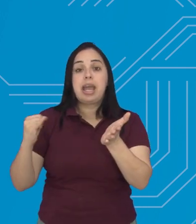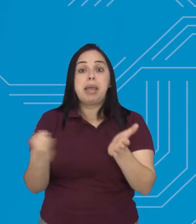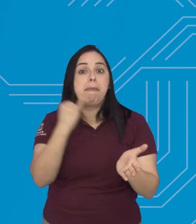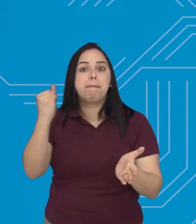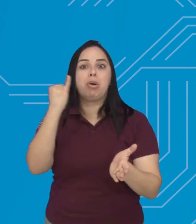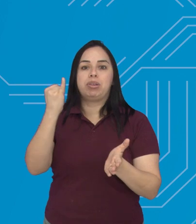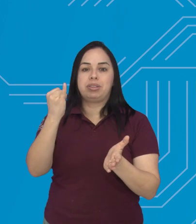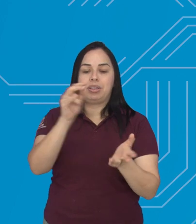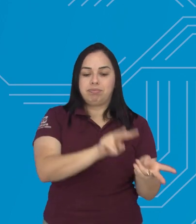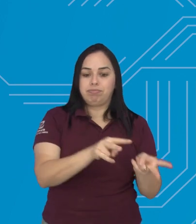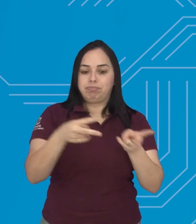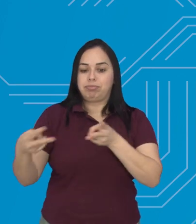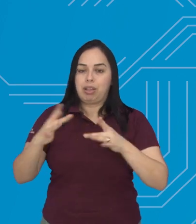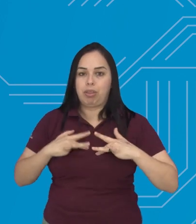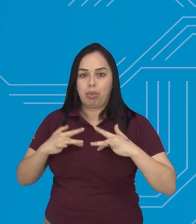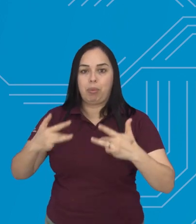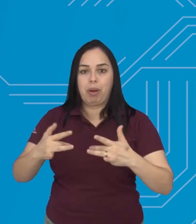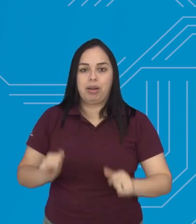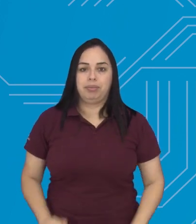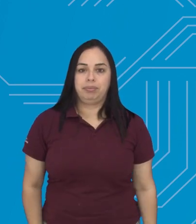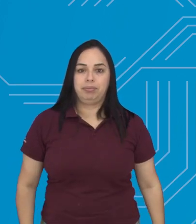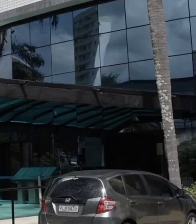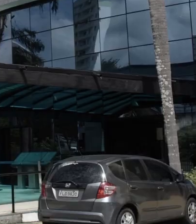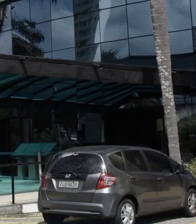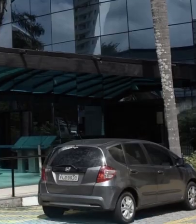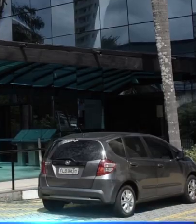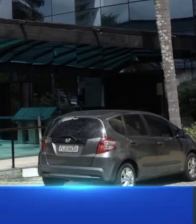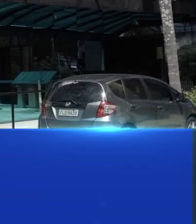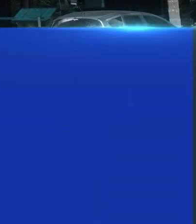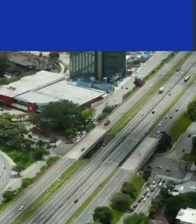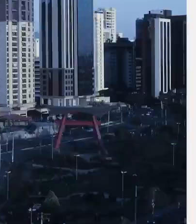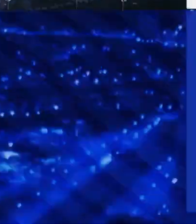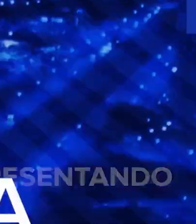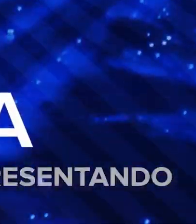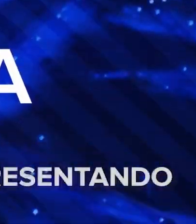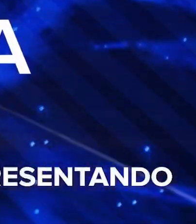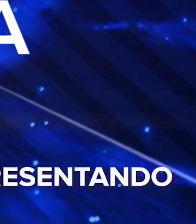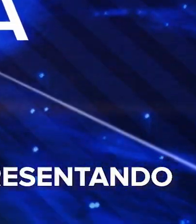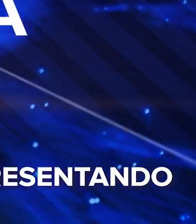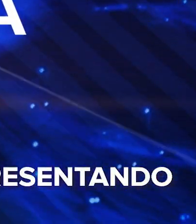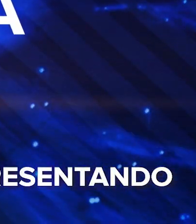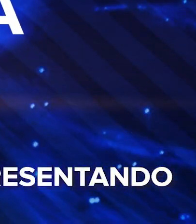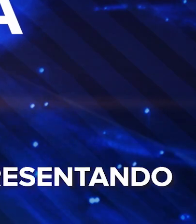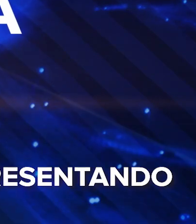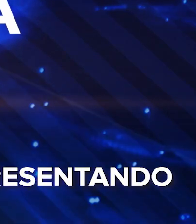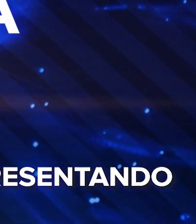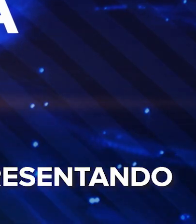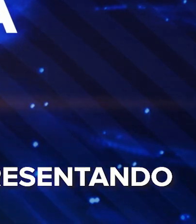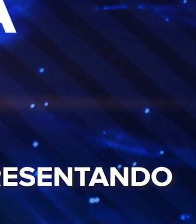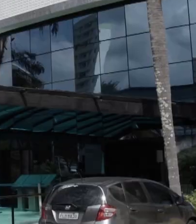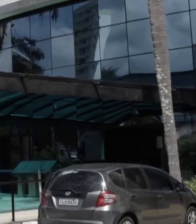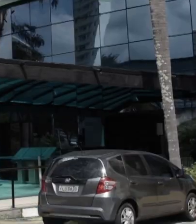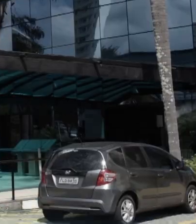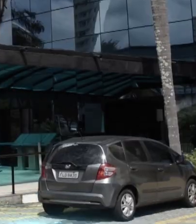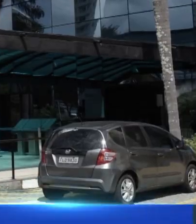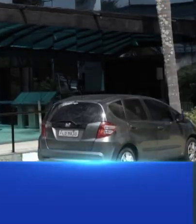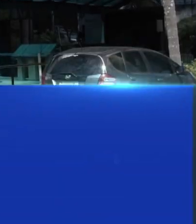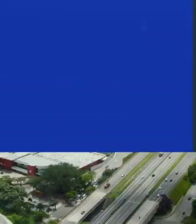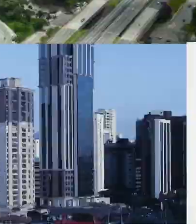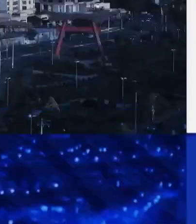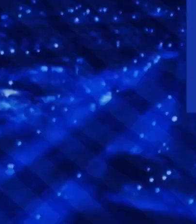emergência. E o Ministério da Saúde apontou que o total de notificações passa de 500 mil. Em São José, a situação não é diferente.